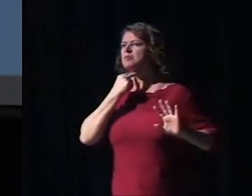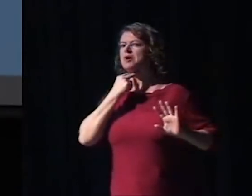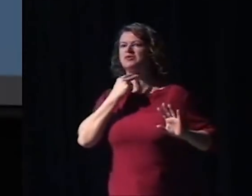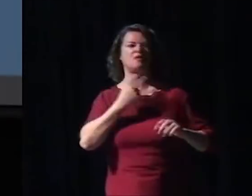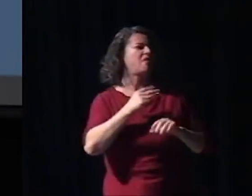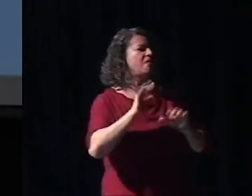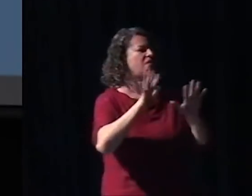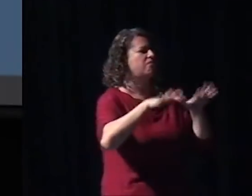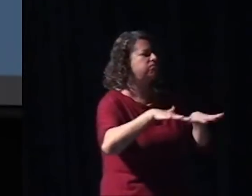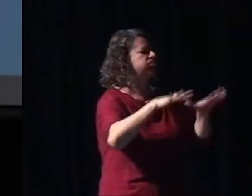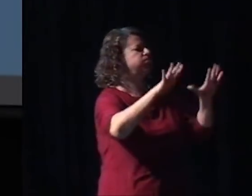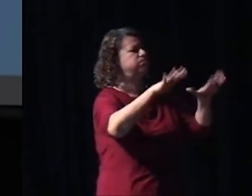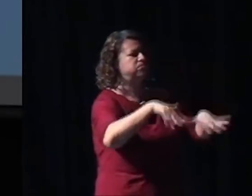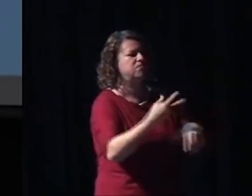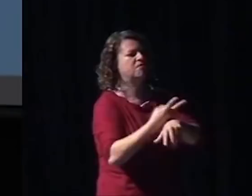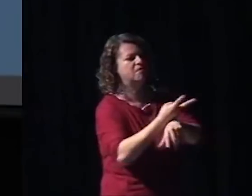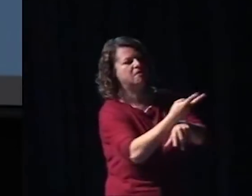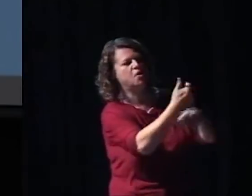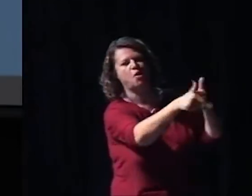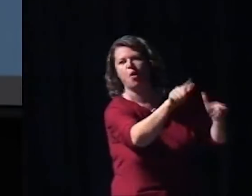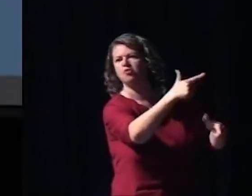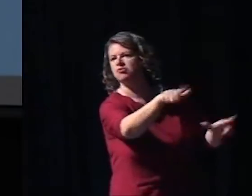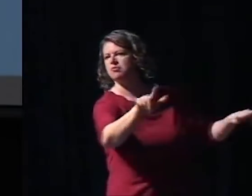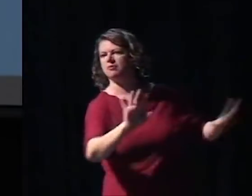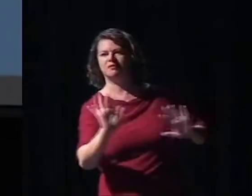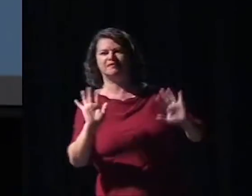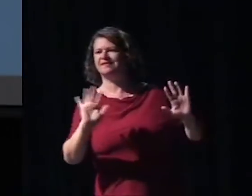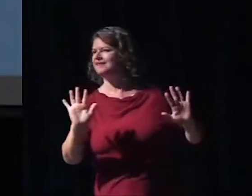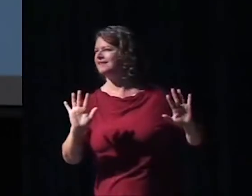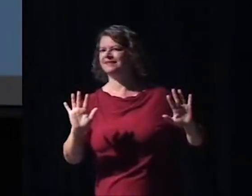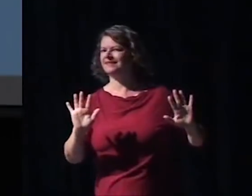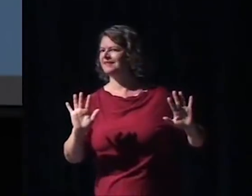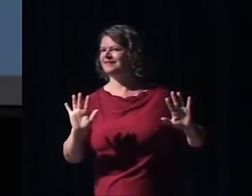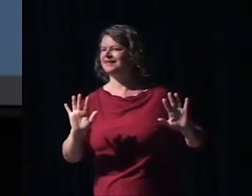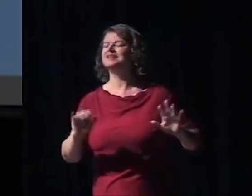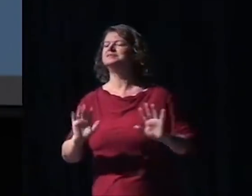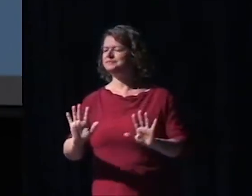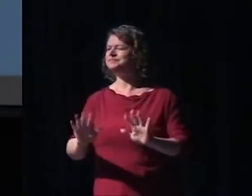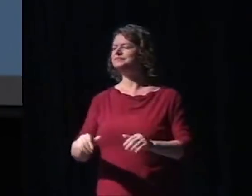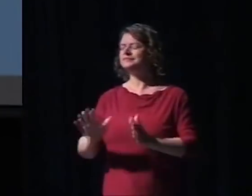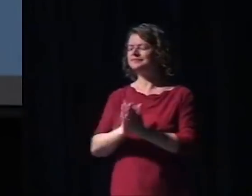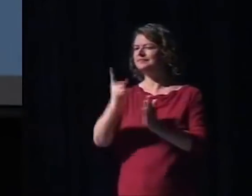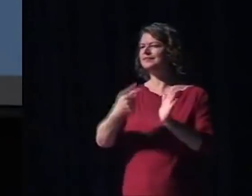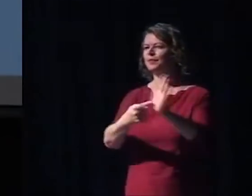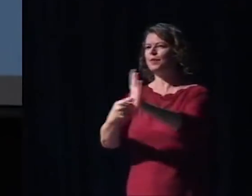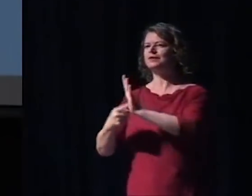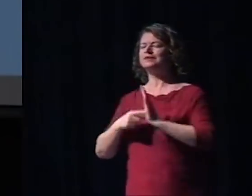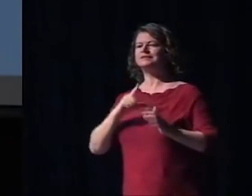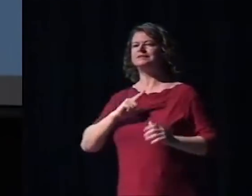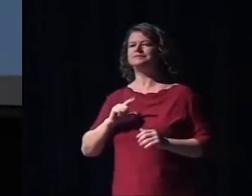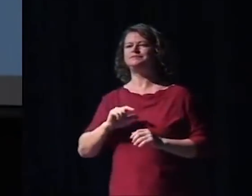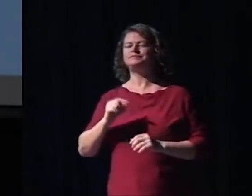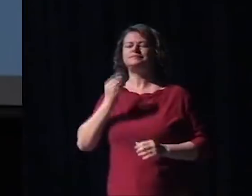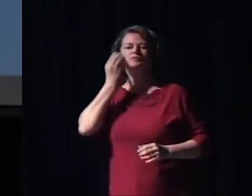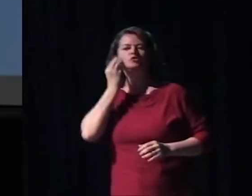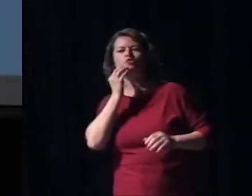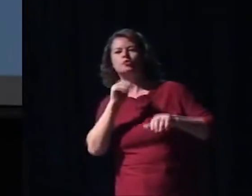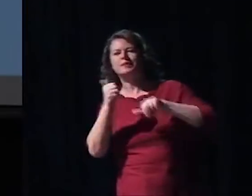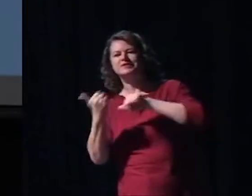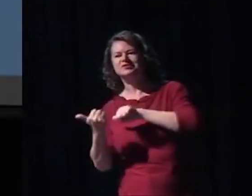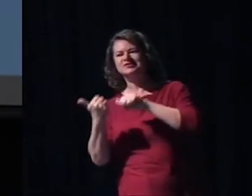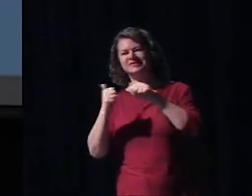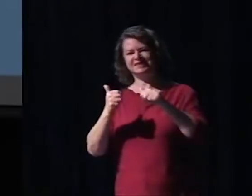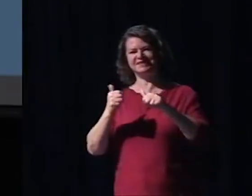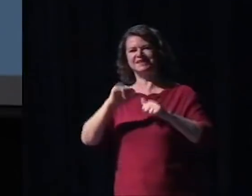a gente tem como esses homens consagrados, eu consigo lhe lembrar de mais dois. João Batista foi